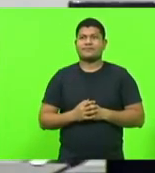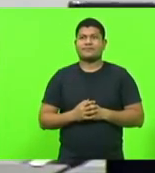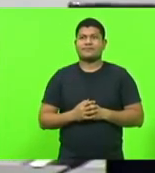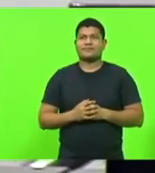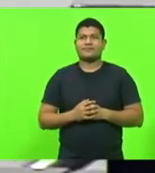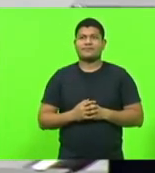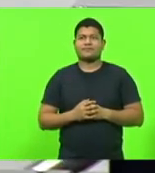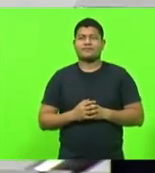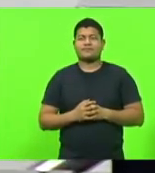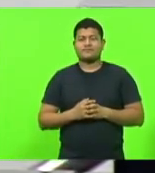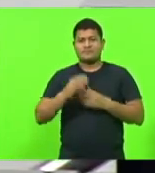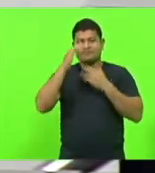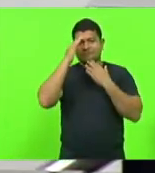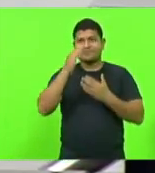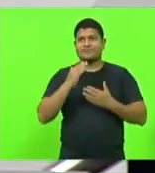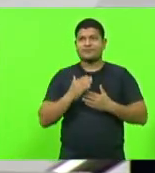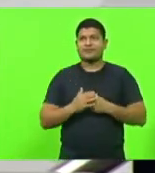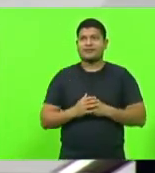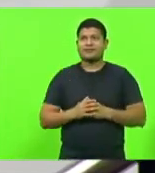Muito obrigado.